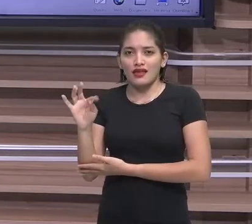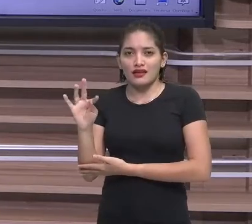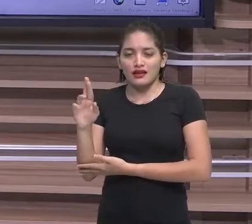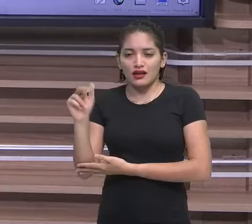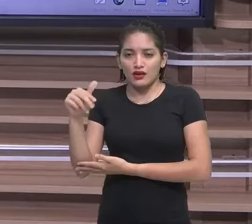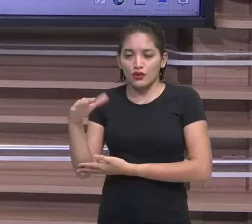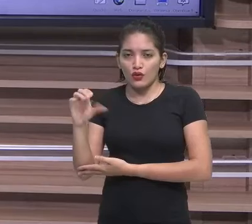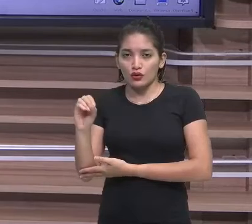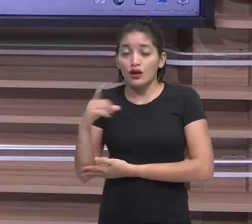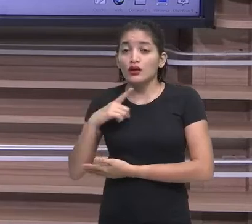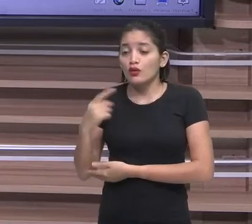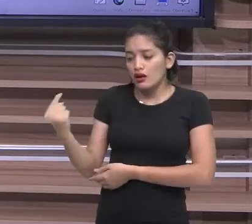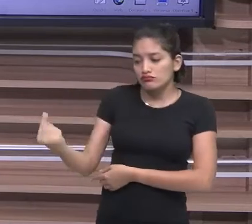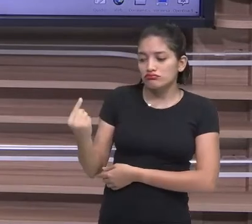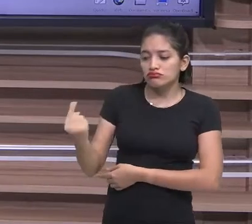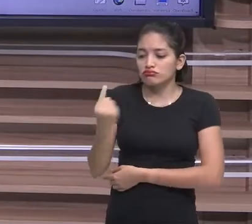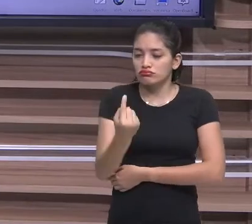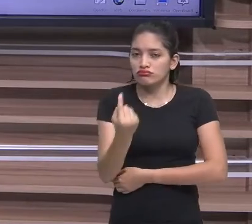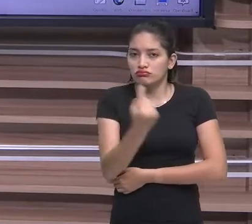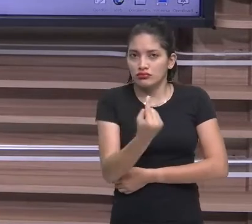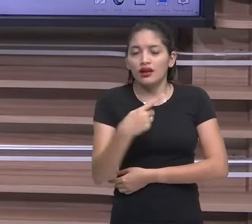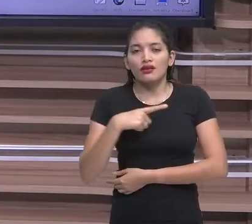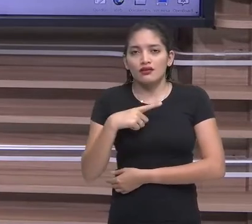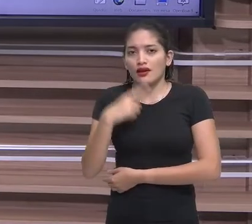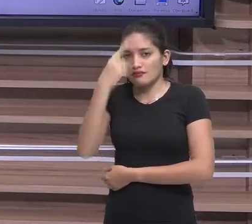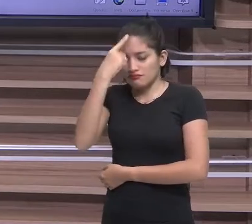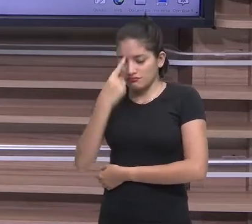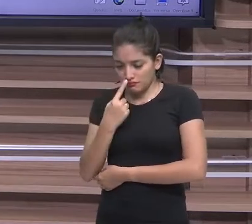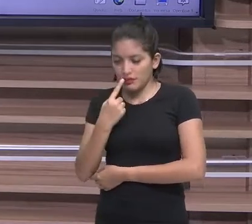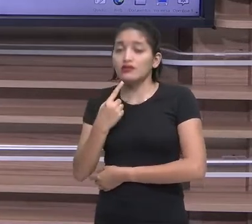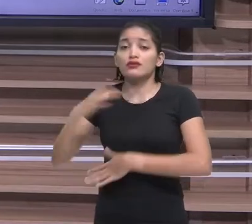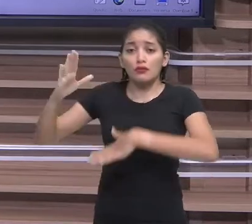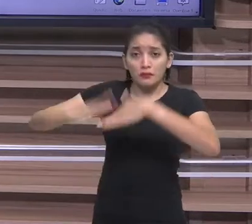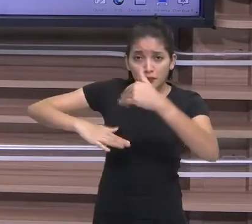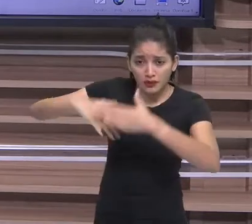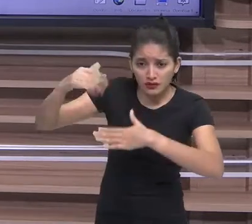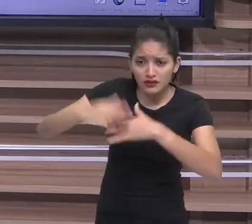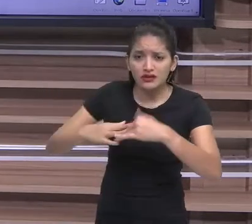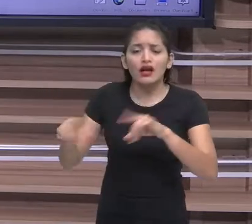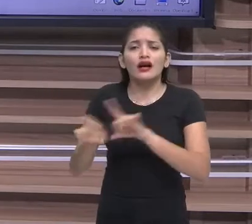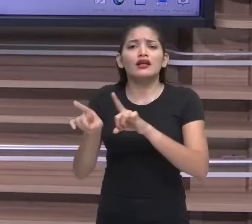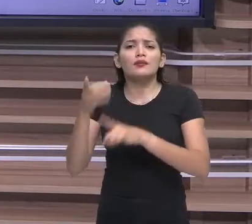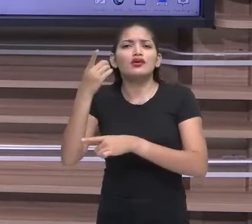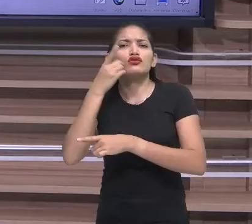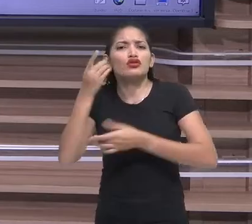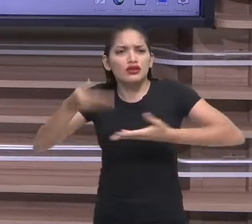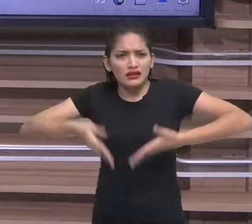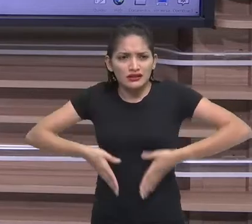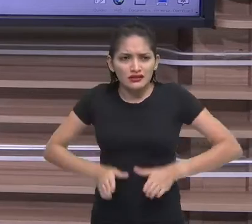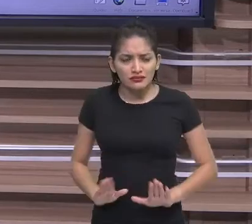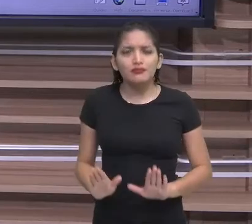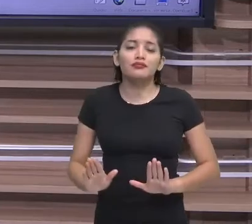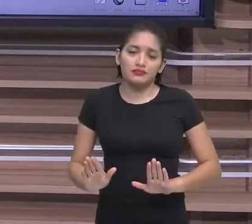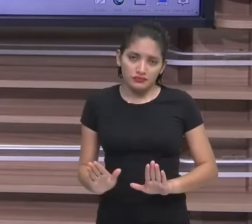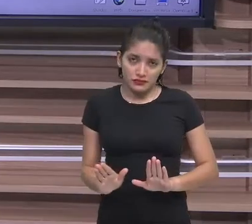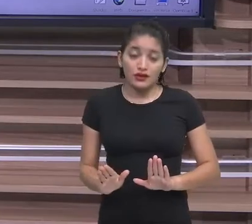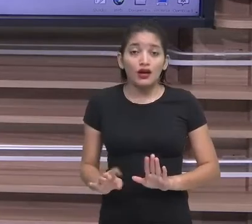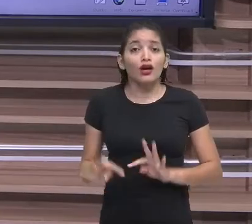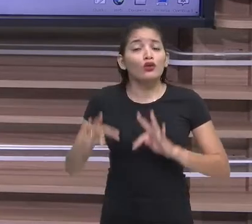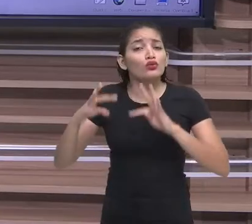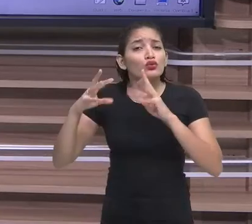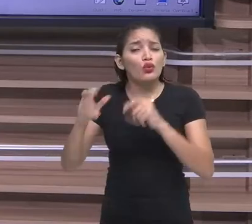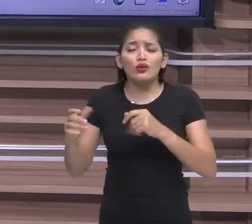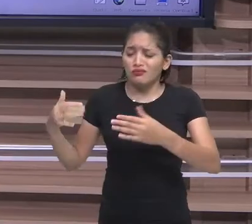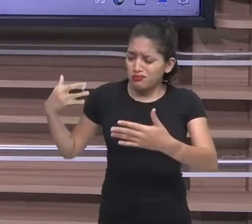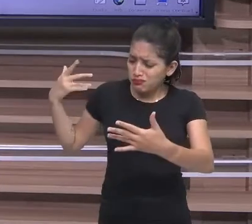têm individualidade, eles têm personalidade, profissão, data de nascimento, não é? Toda a